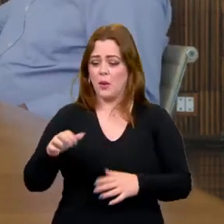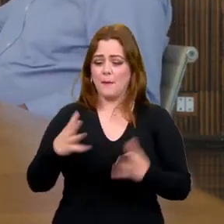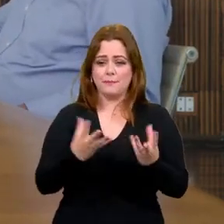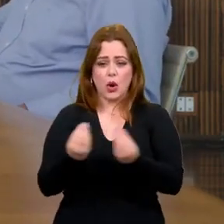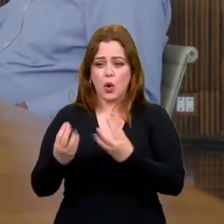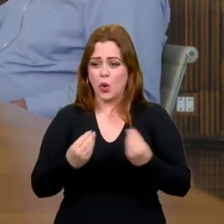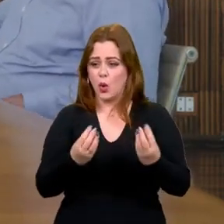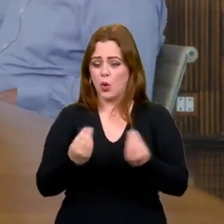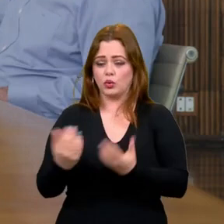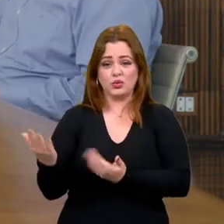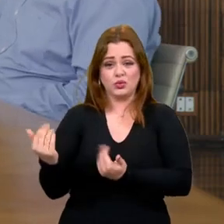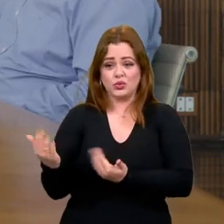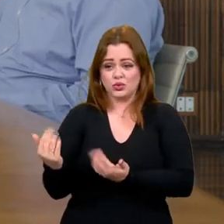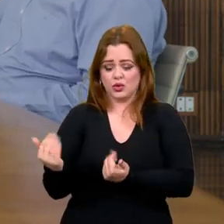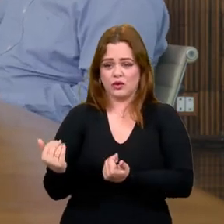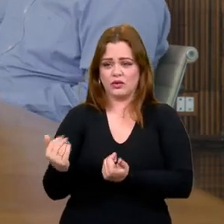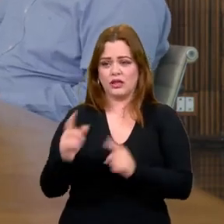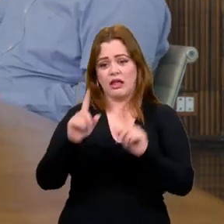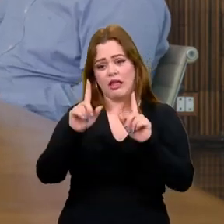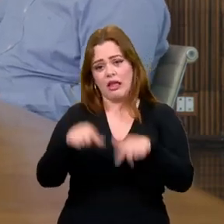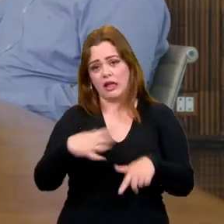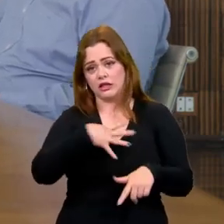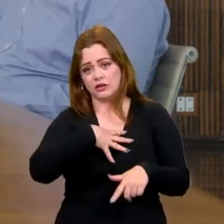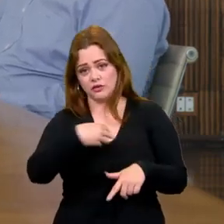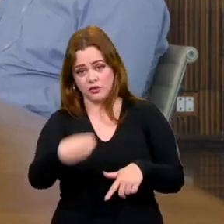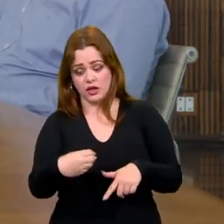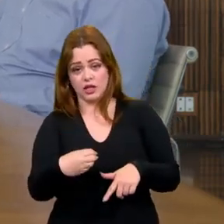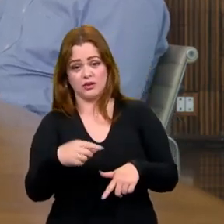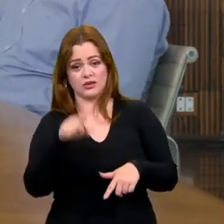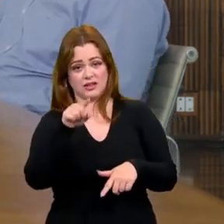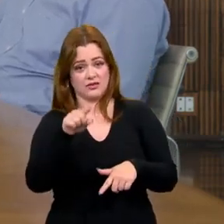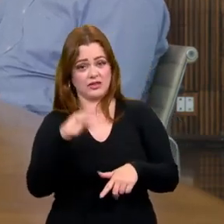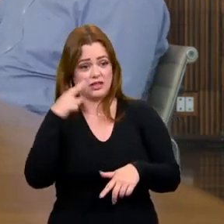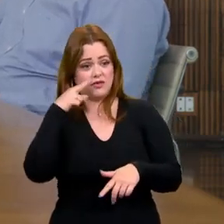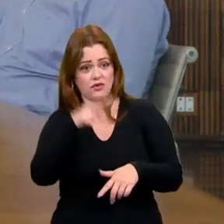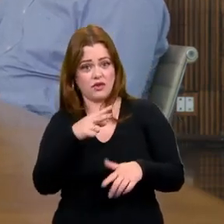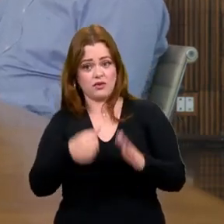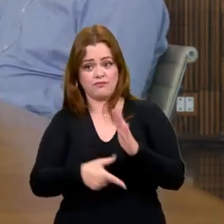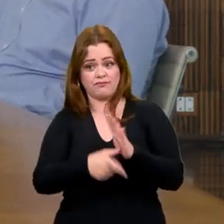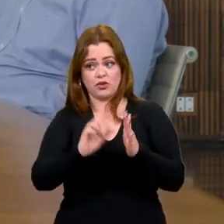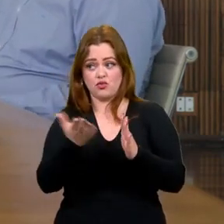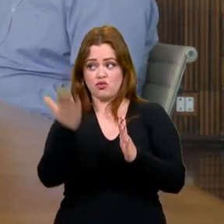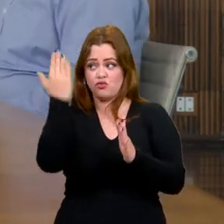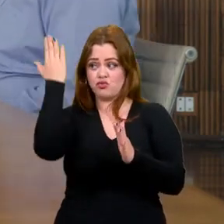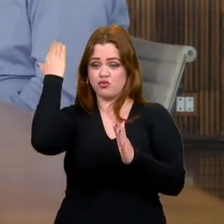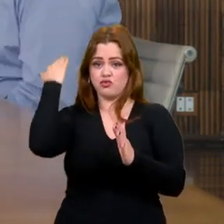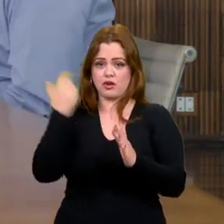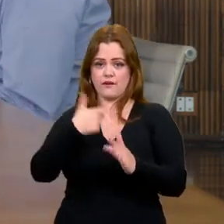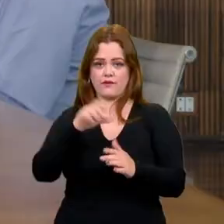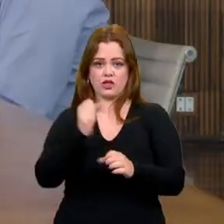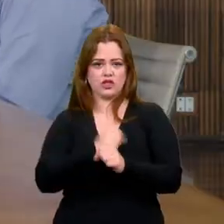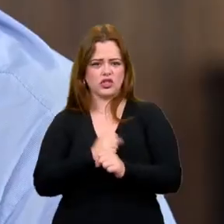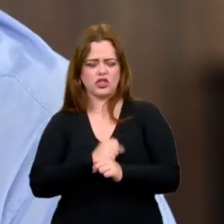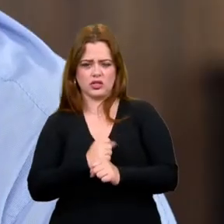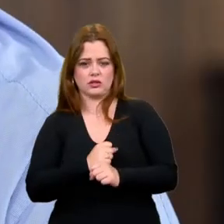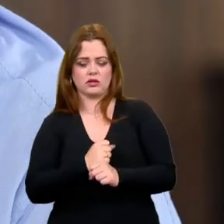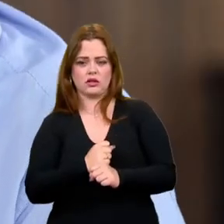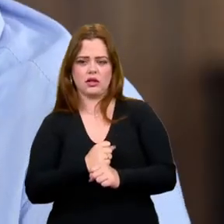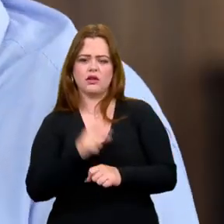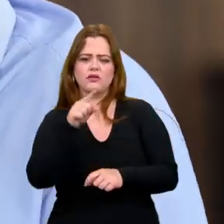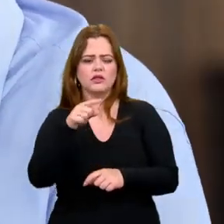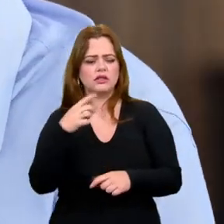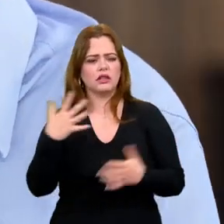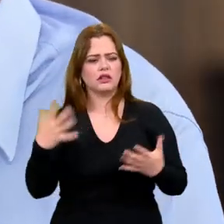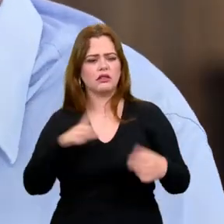daqueles que você viu 20 anos atrás né É você já é uma cara de esperança aí eu vejo